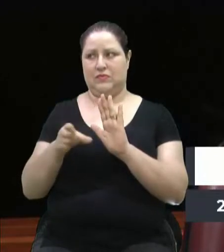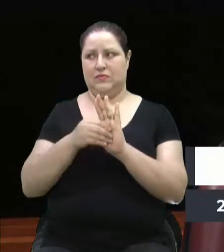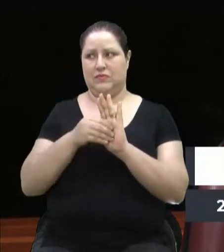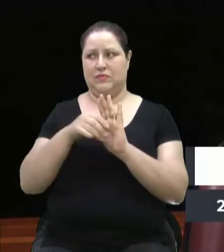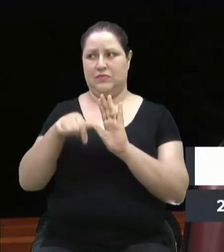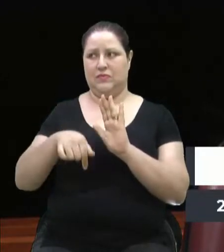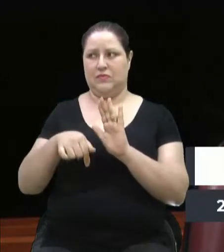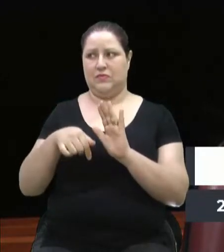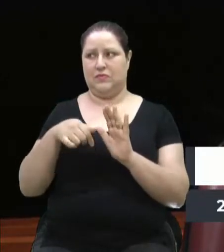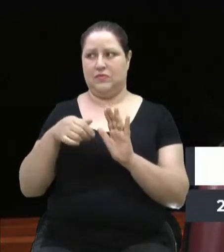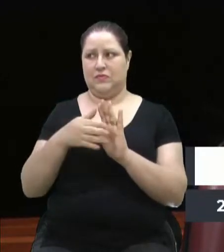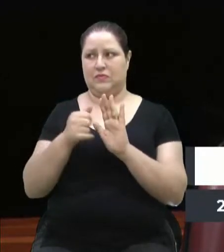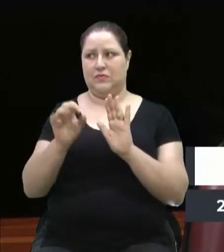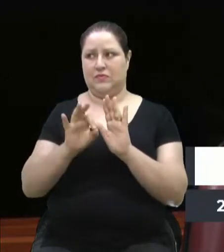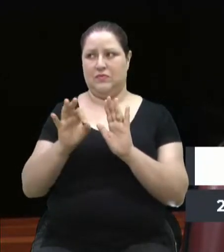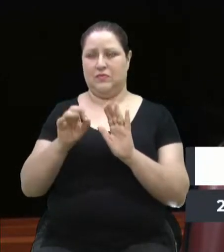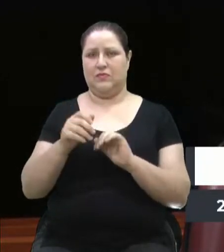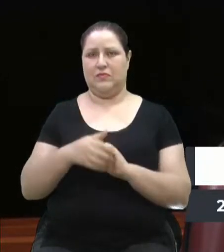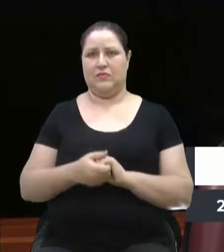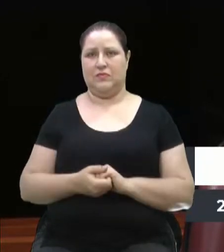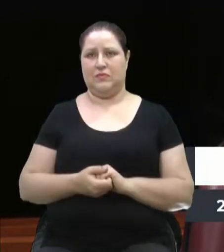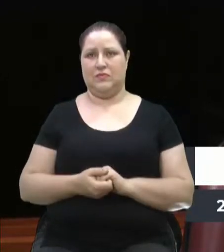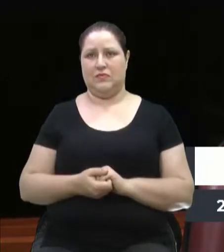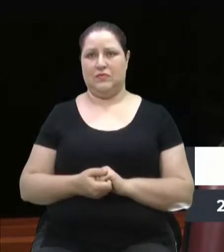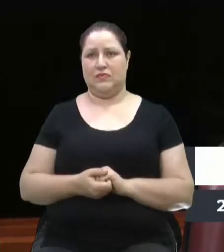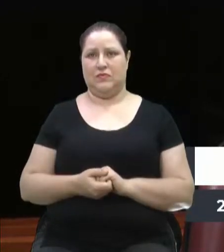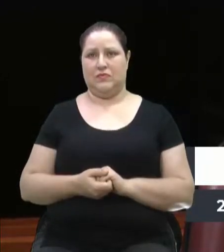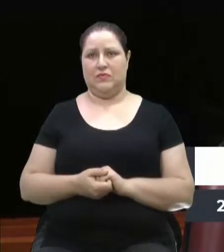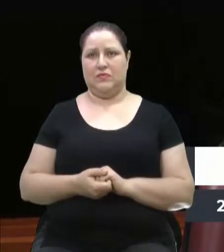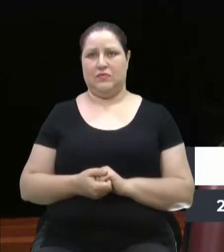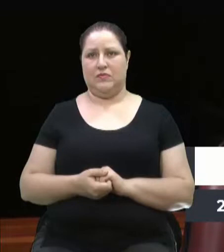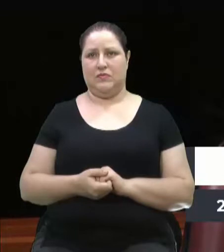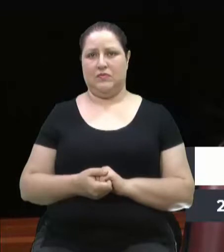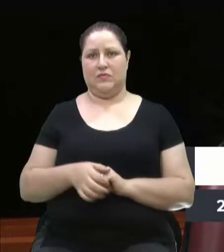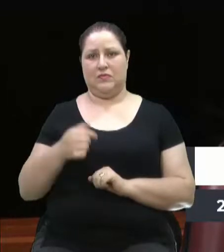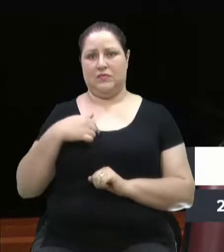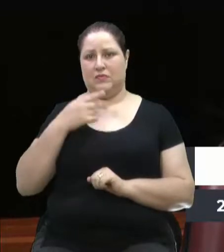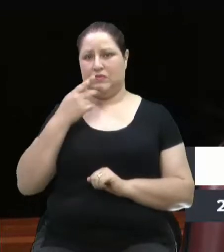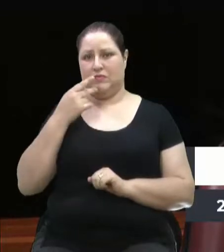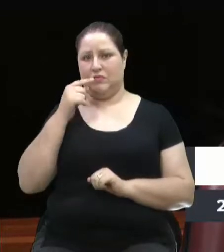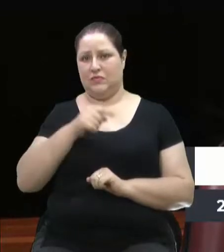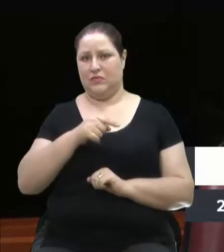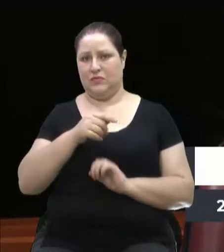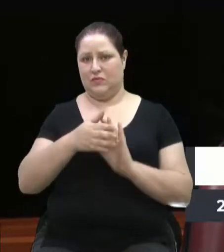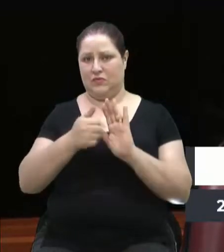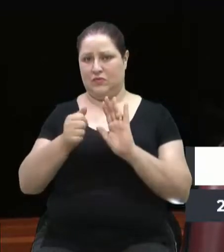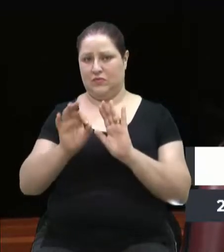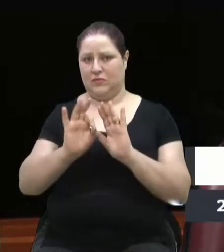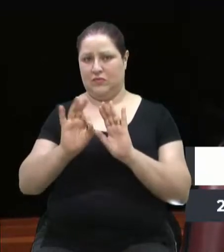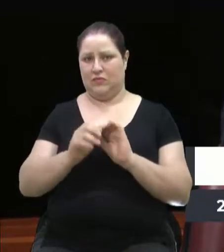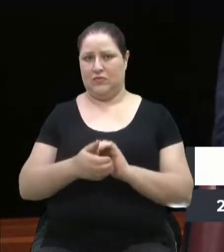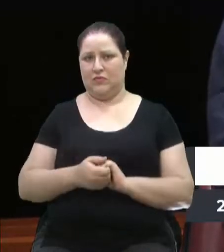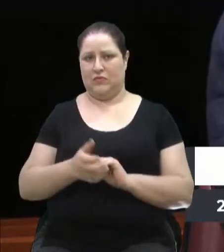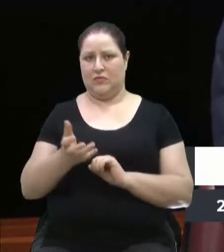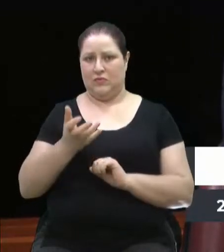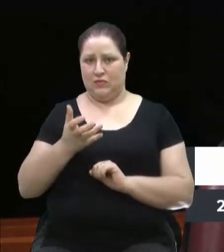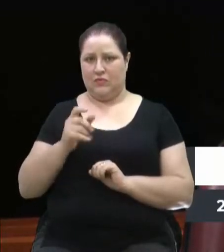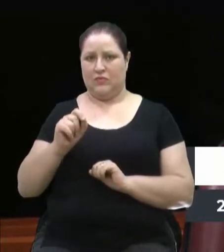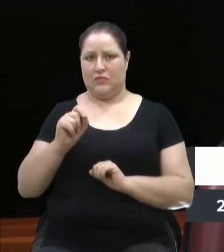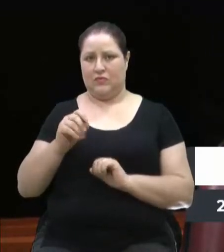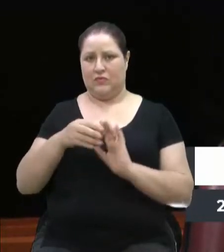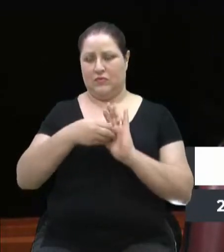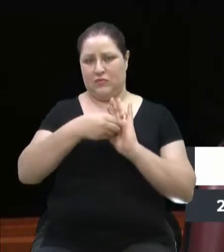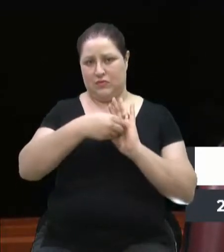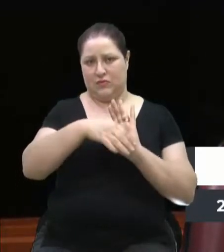aqui, proposta do governo municipal. Não foi isso que eu falei. Talvez eu só gostaria que fosse